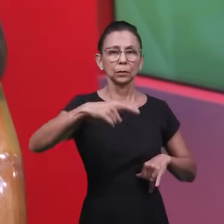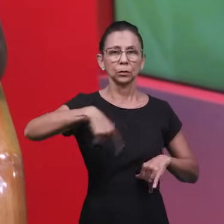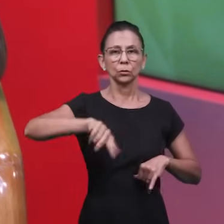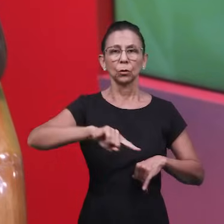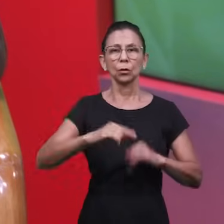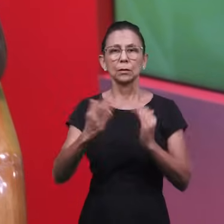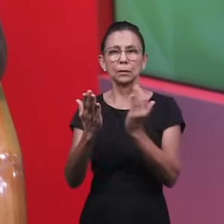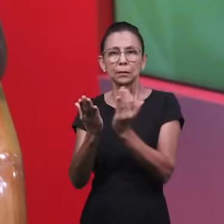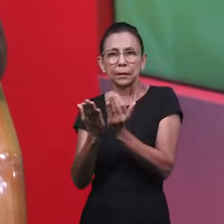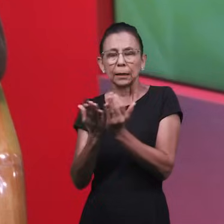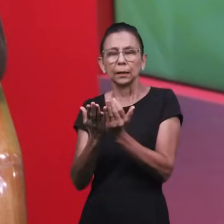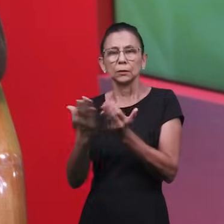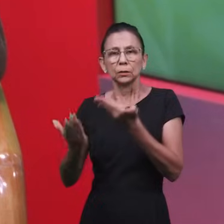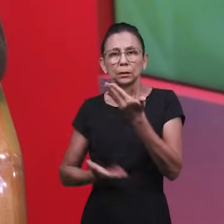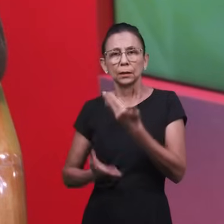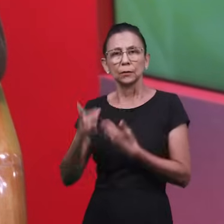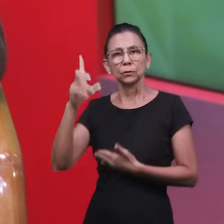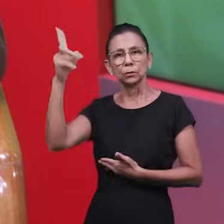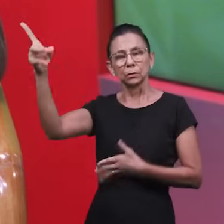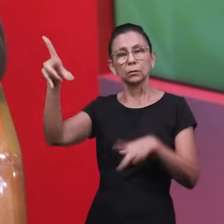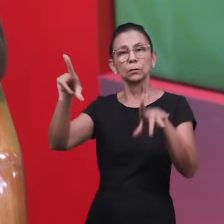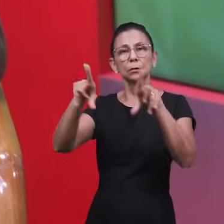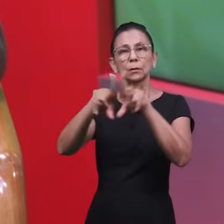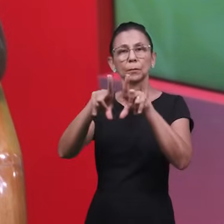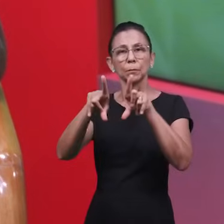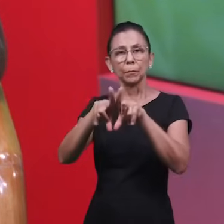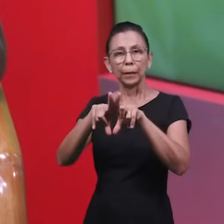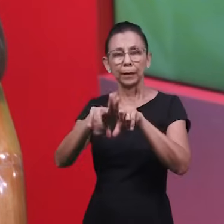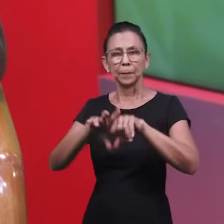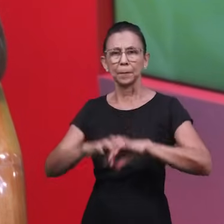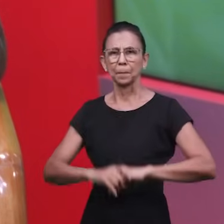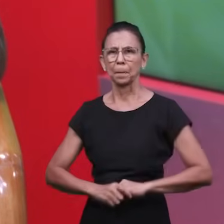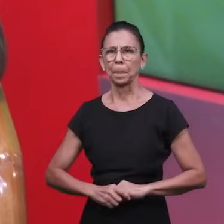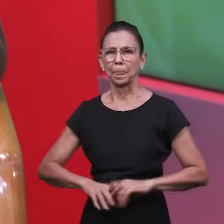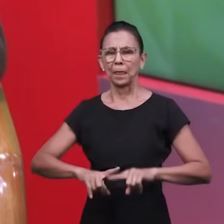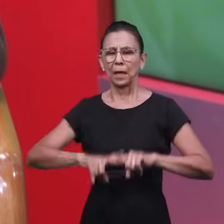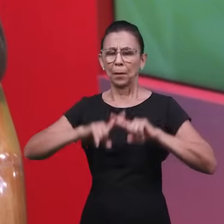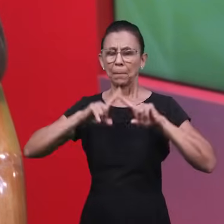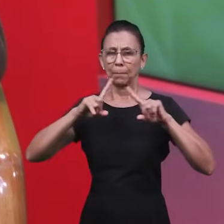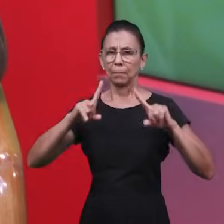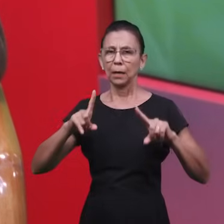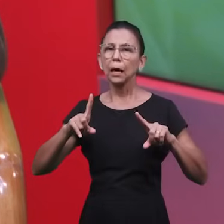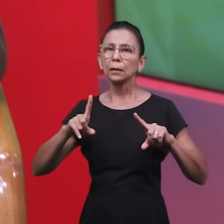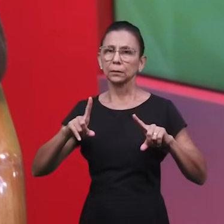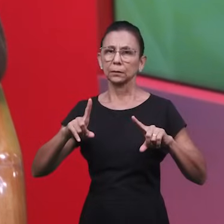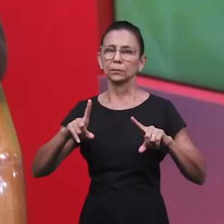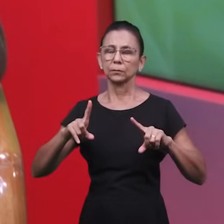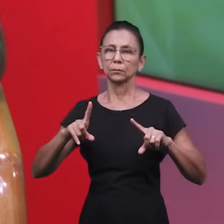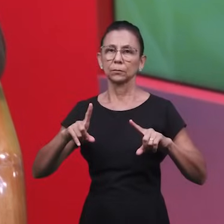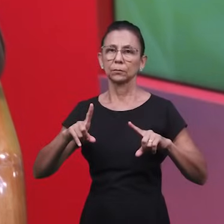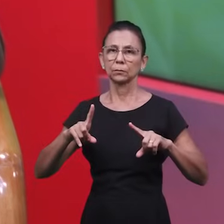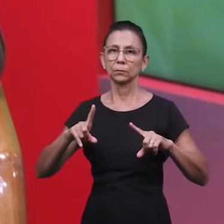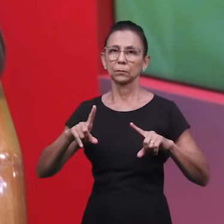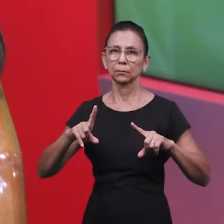Maior do que todas as batalhas, lutas e intempéries da